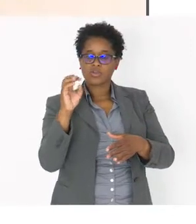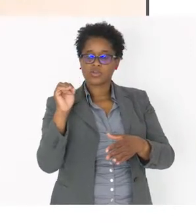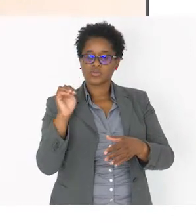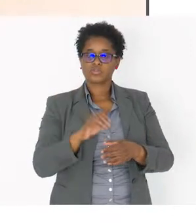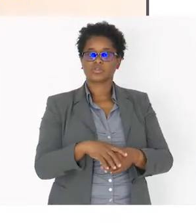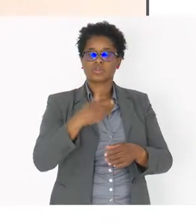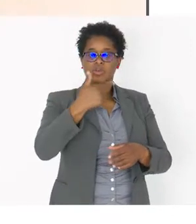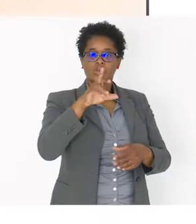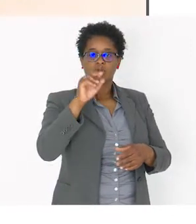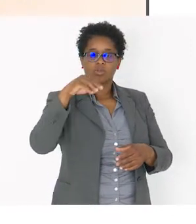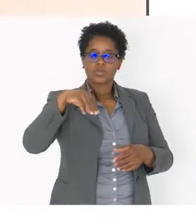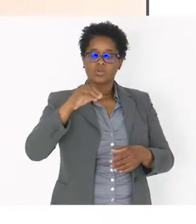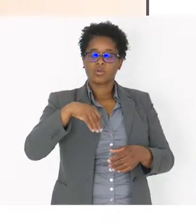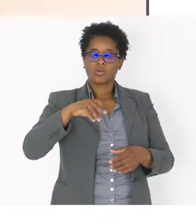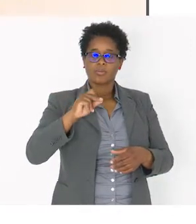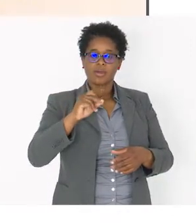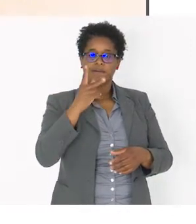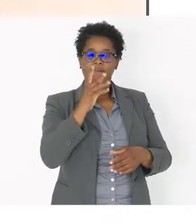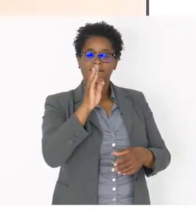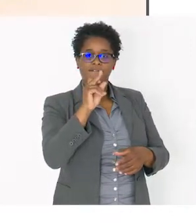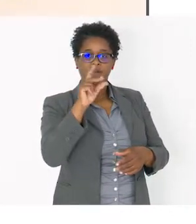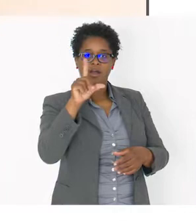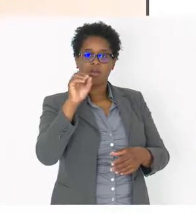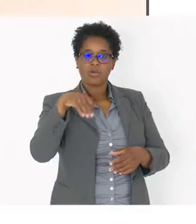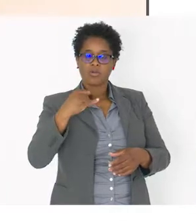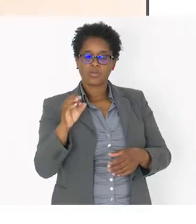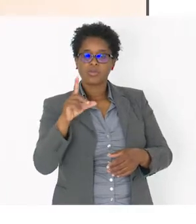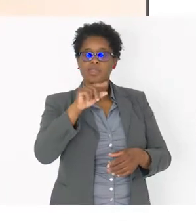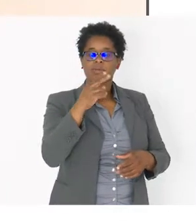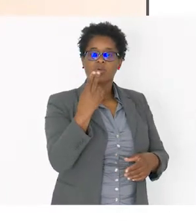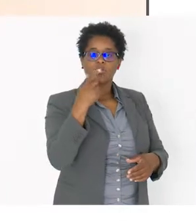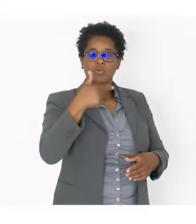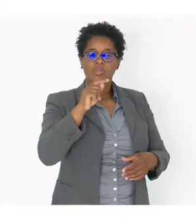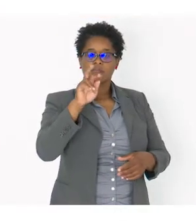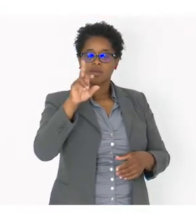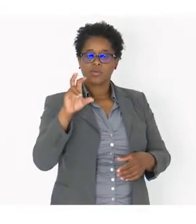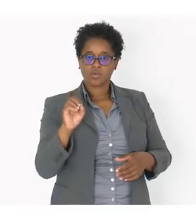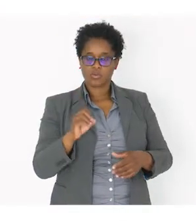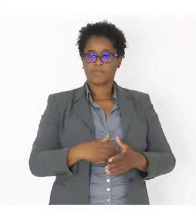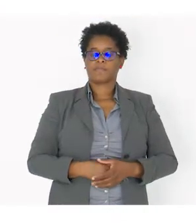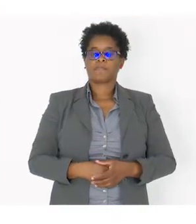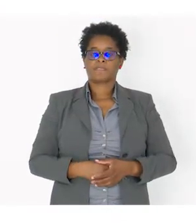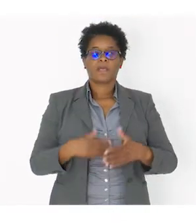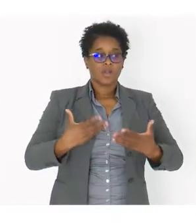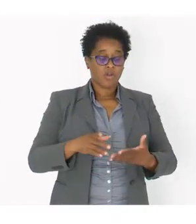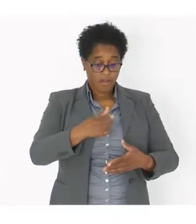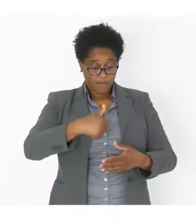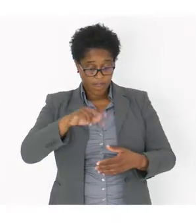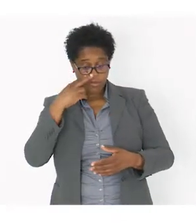de Falópio e o útero. Agora, vamos ver a